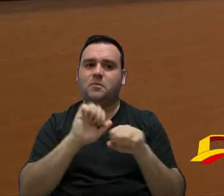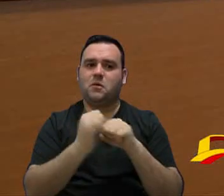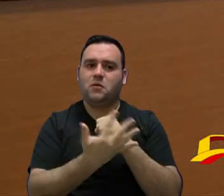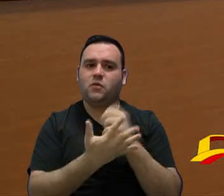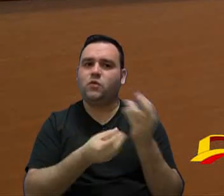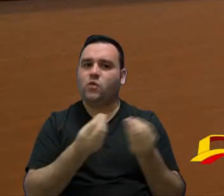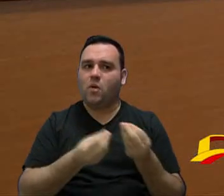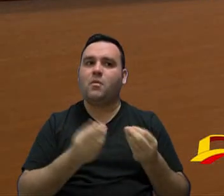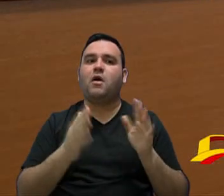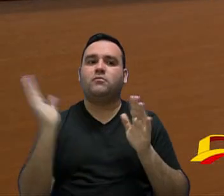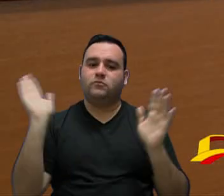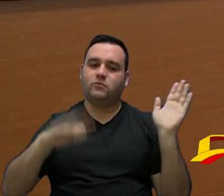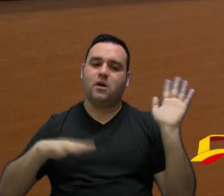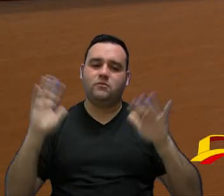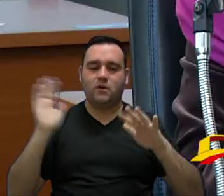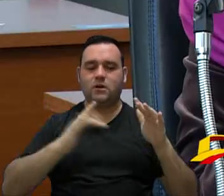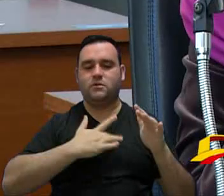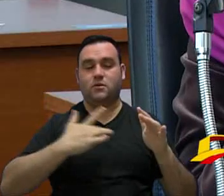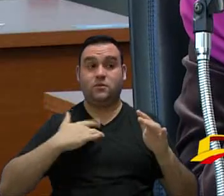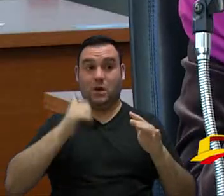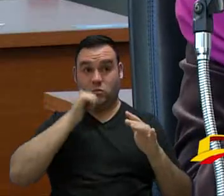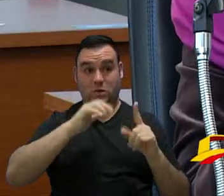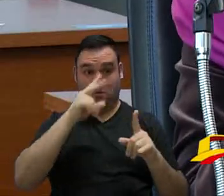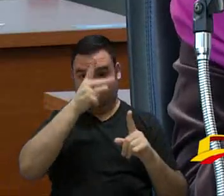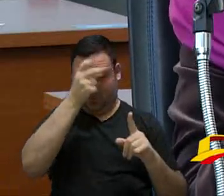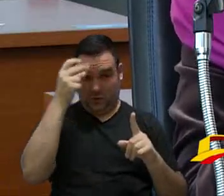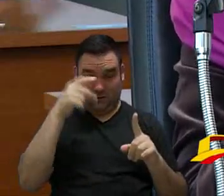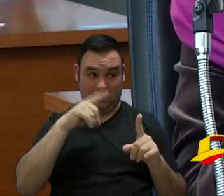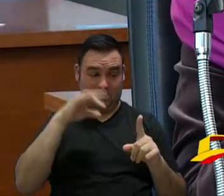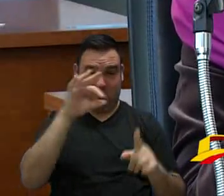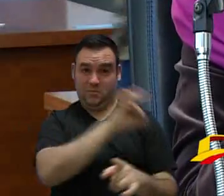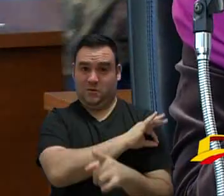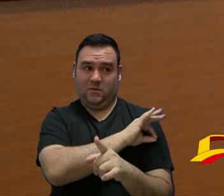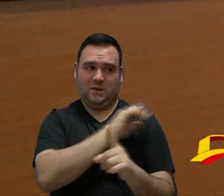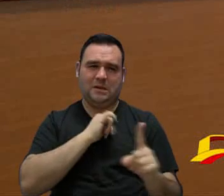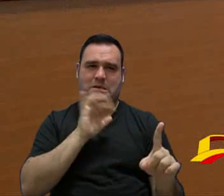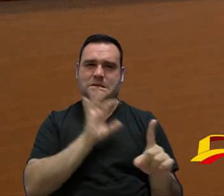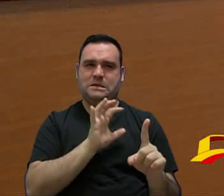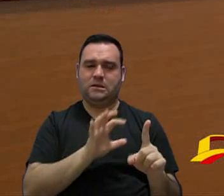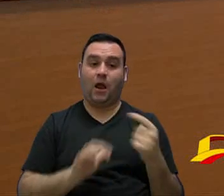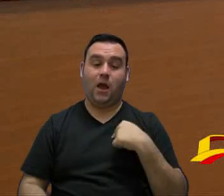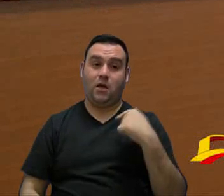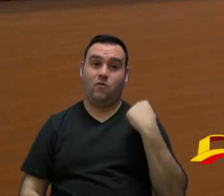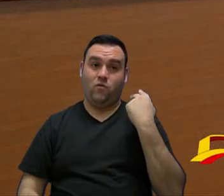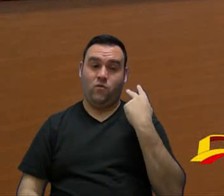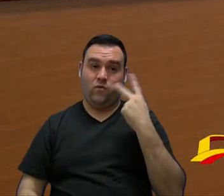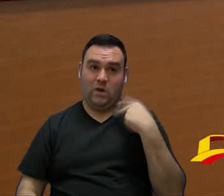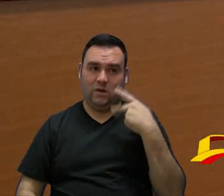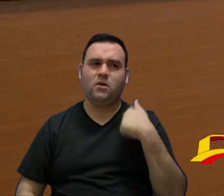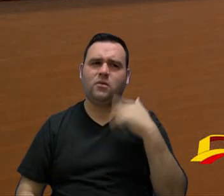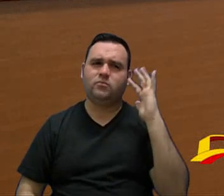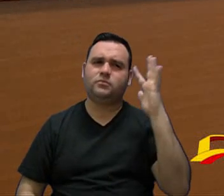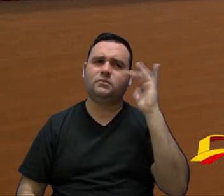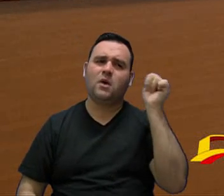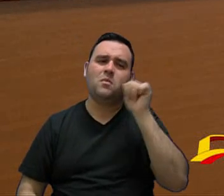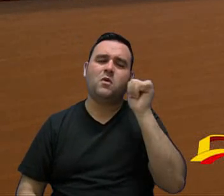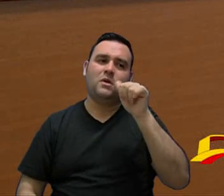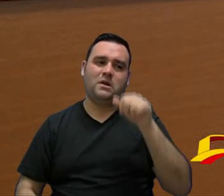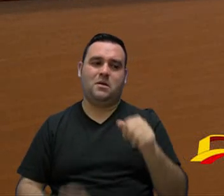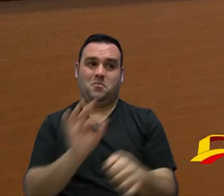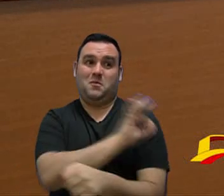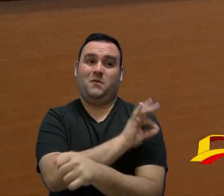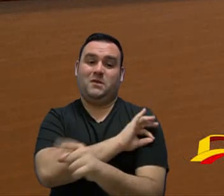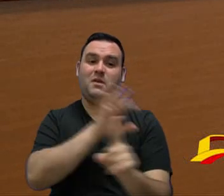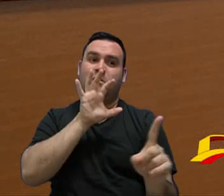audiência das sem viram os representantes da saúde e pressionar debater eu encontro o legislador municipal o que a prefeita não